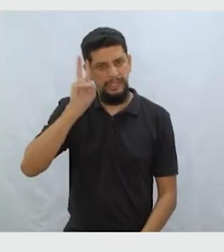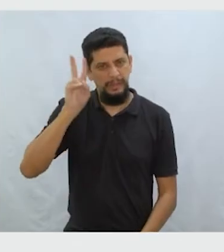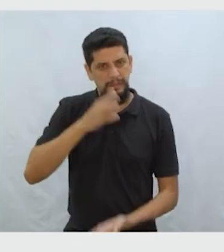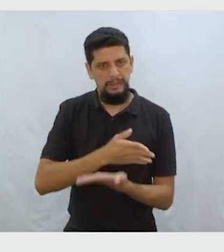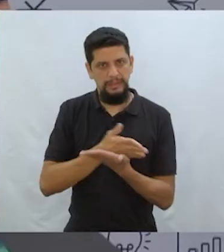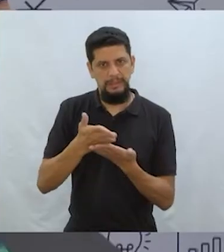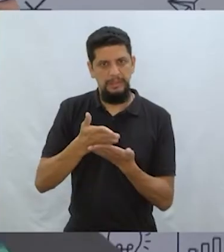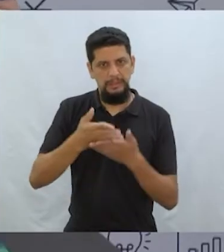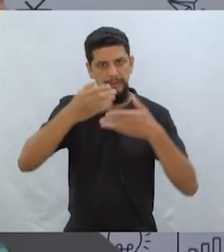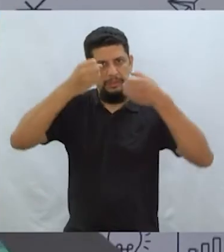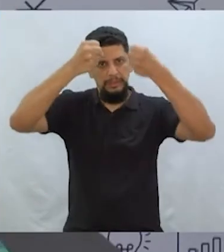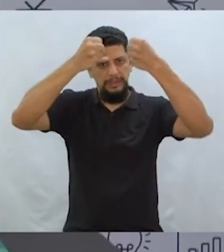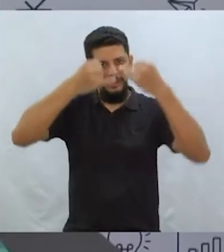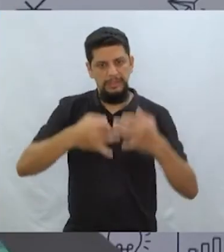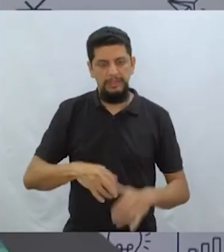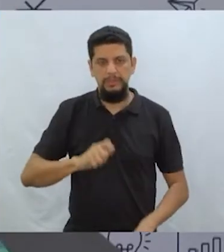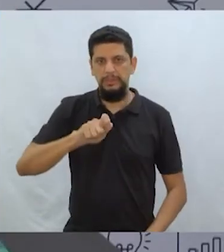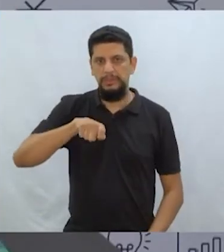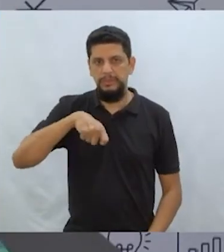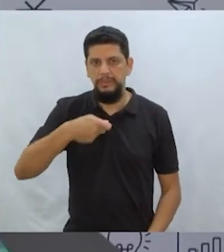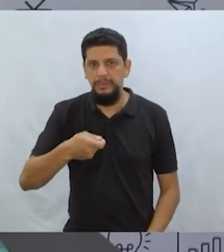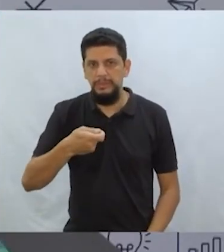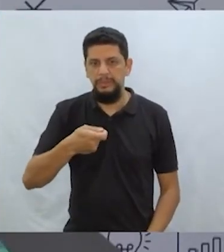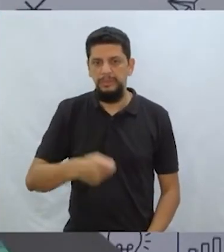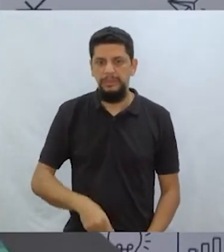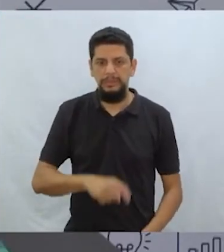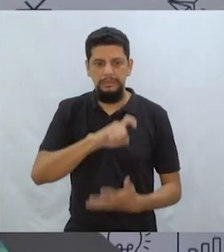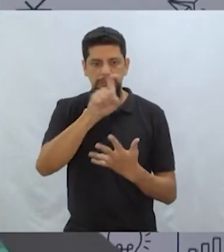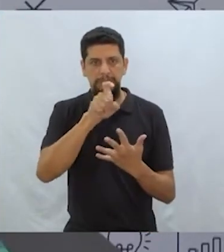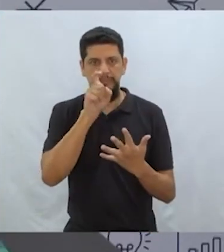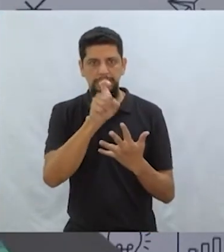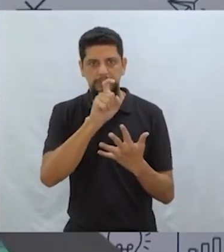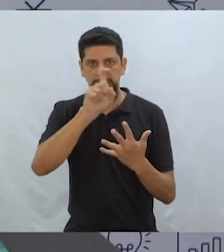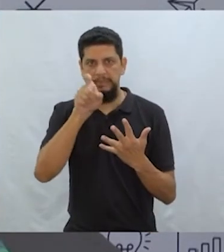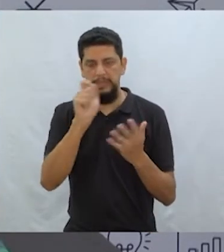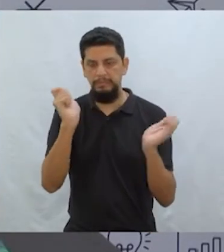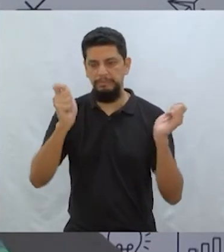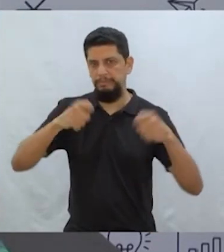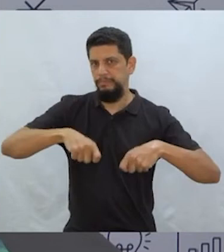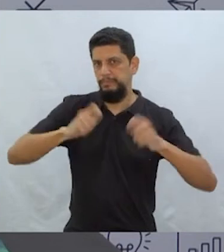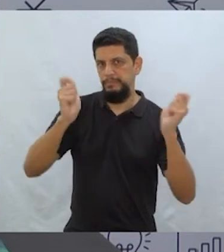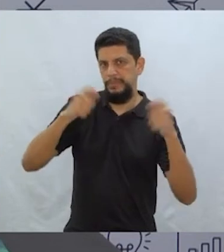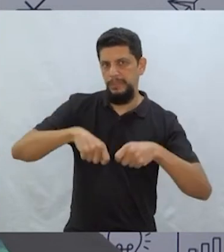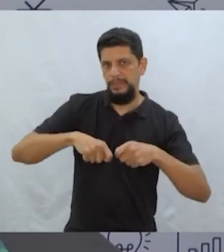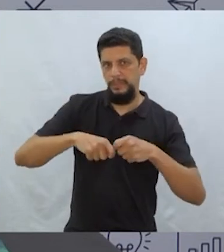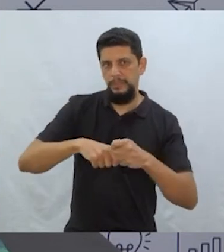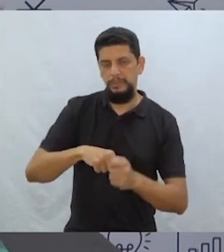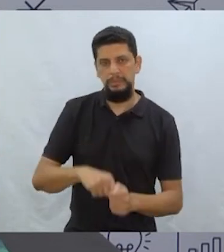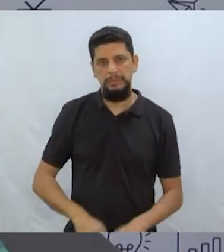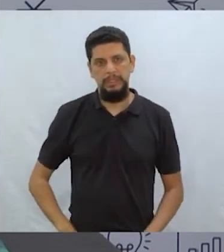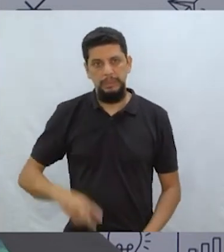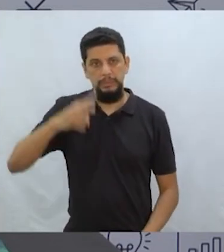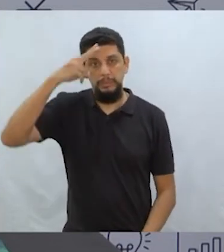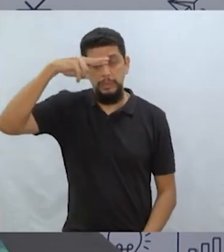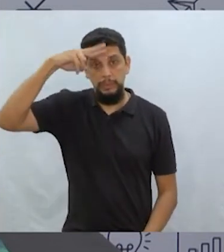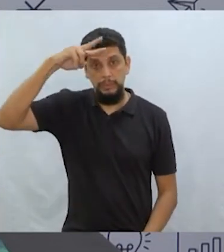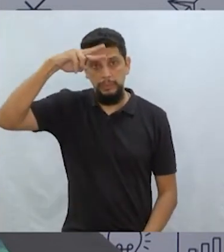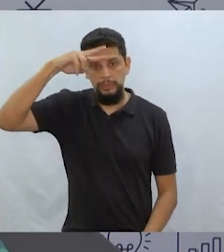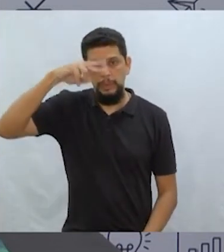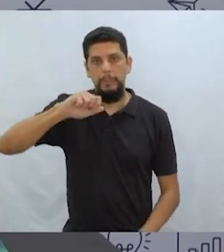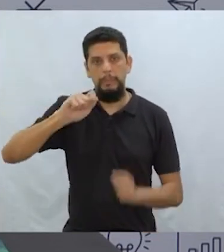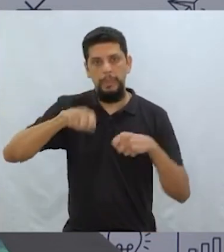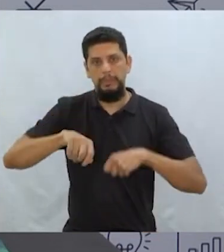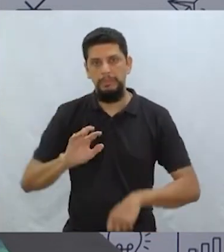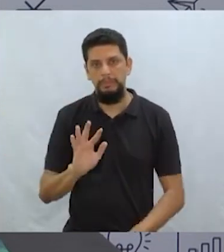início quando nós falávamos a respeito das hipóteses das possibilidades do enredo do que a